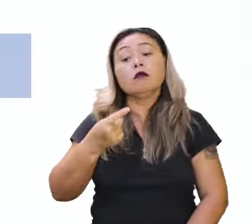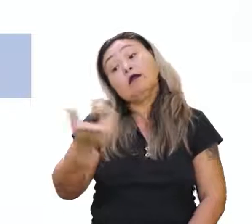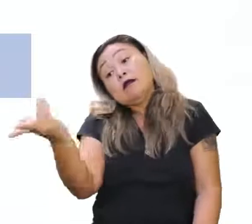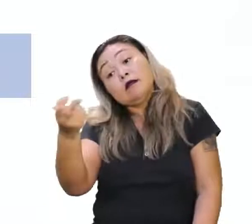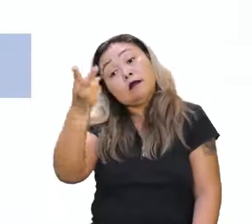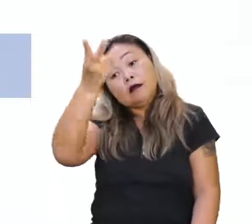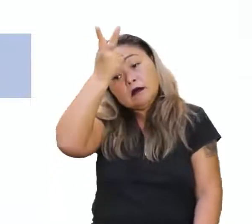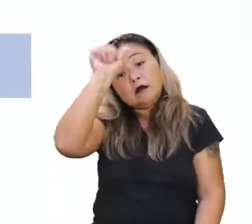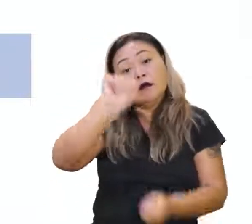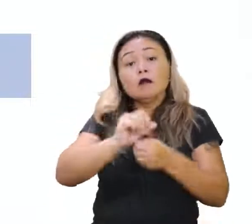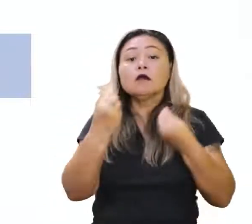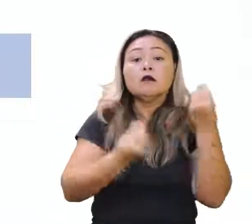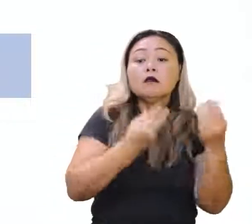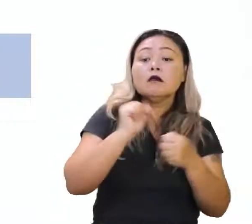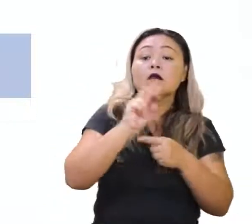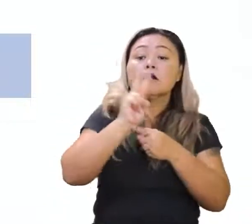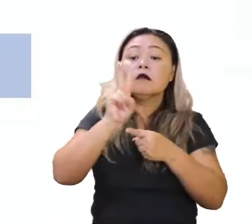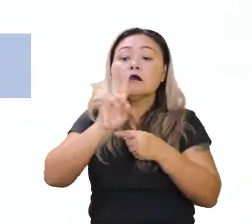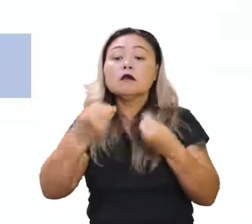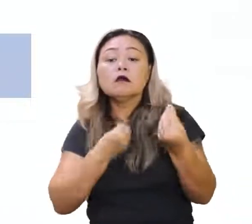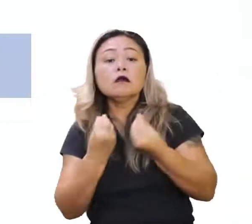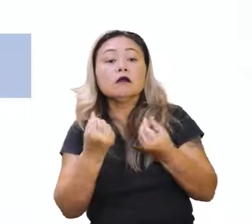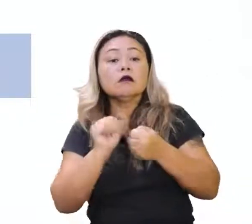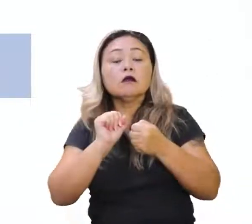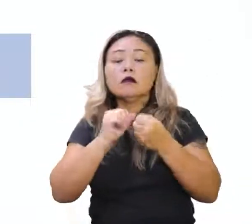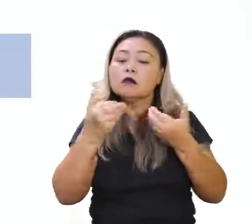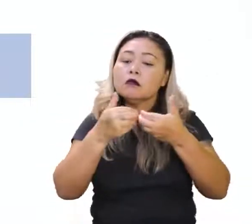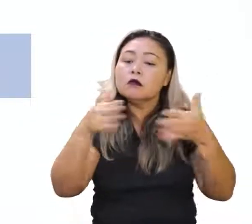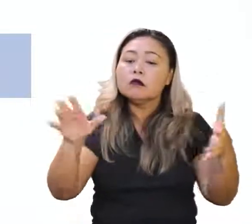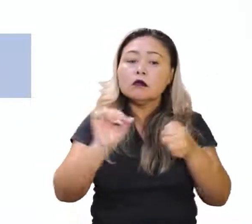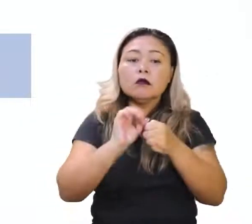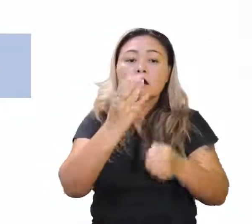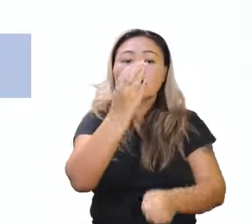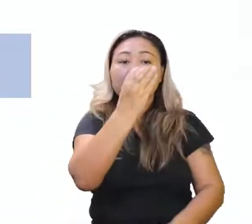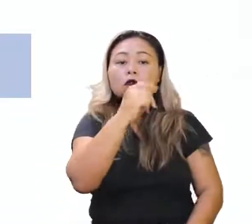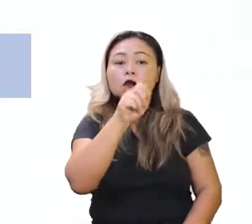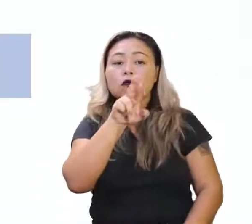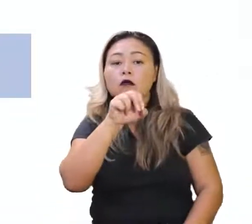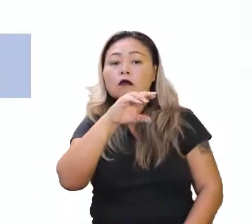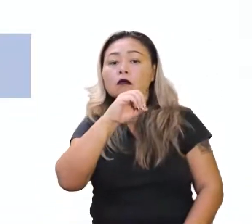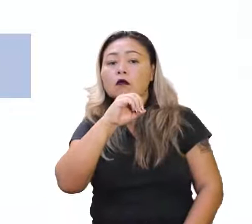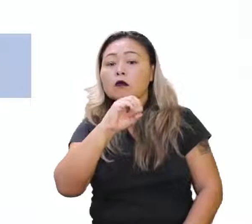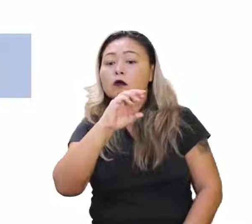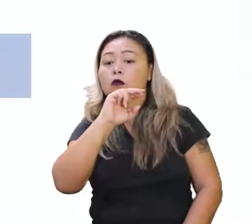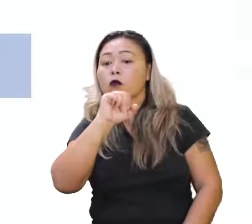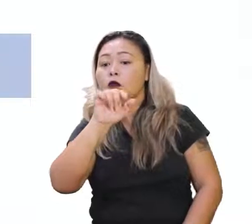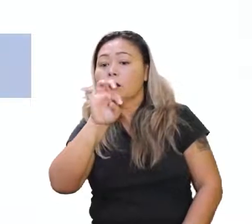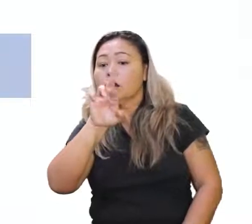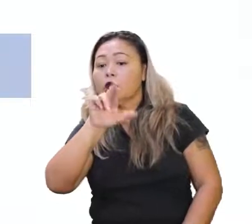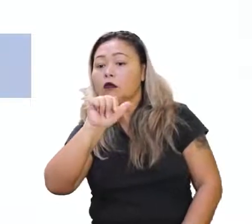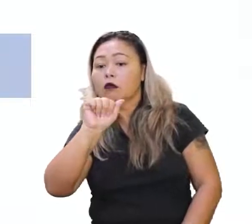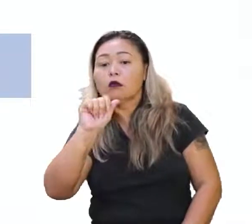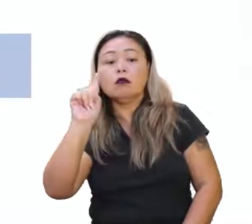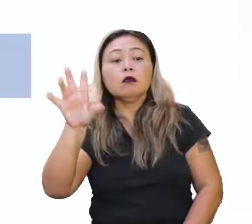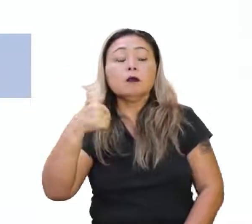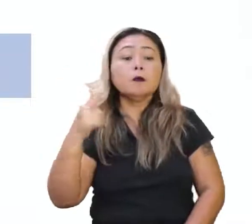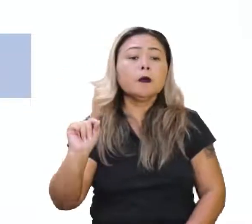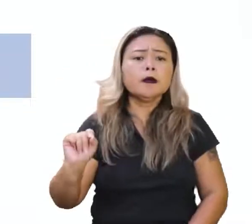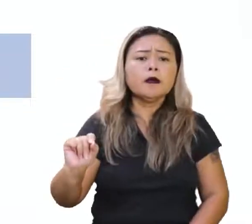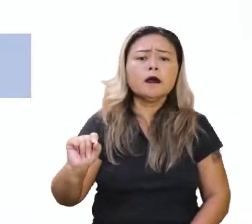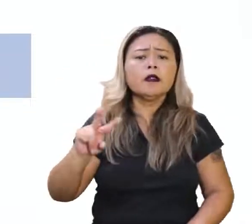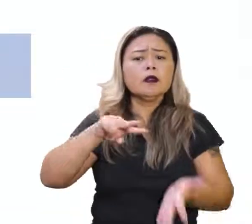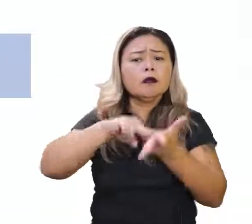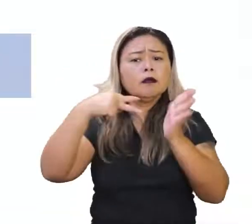quê? Cabras, manejo de criação. Falamos uma introdução aí sobre caprinocultura. Prof, oi, o